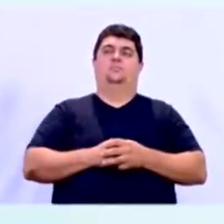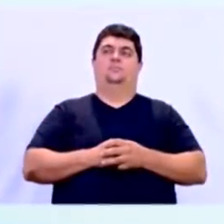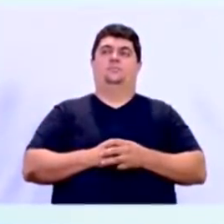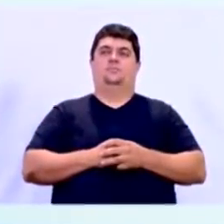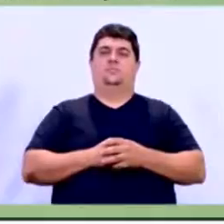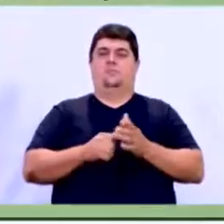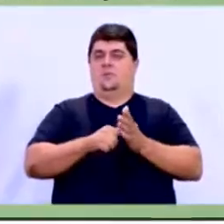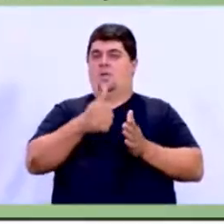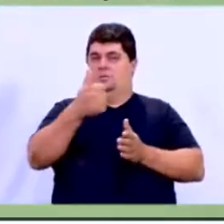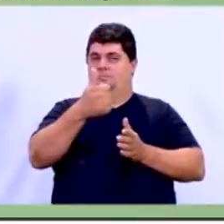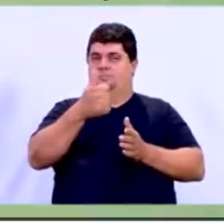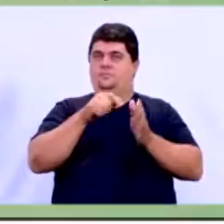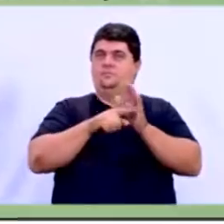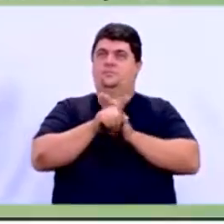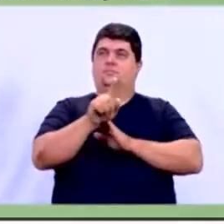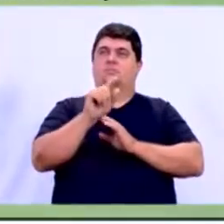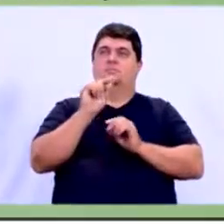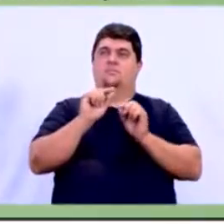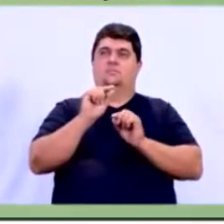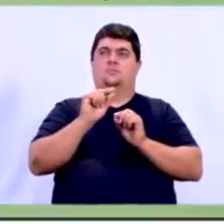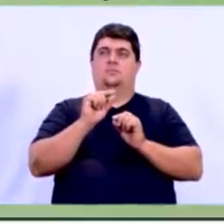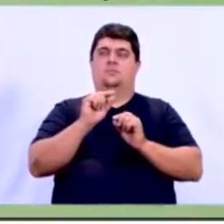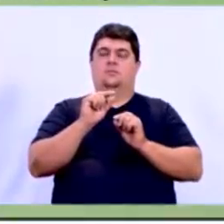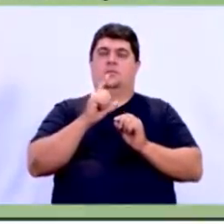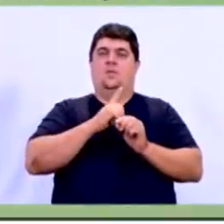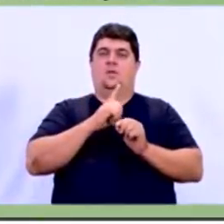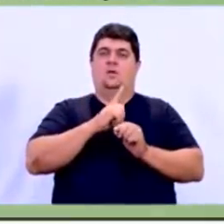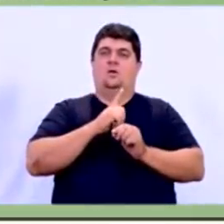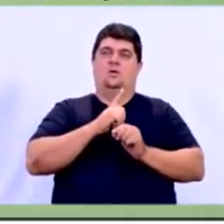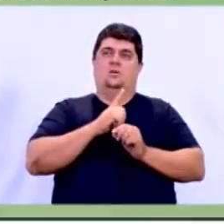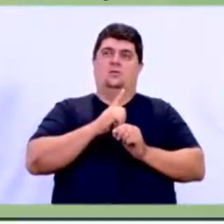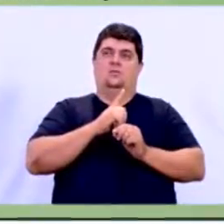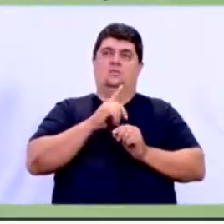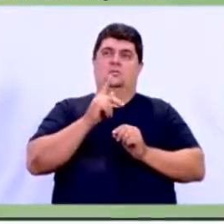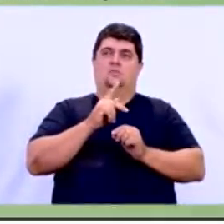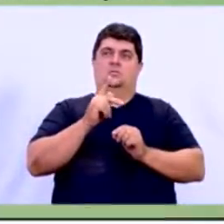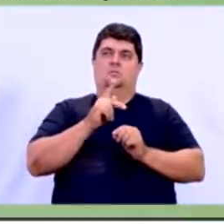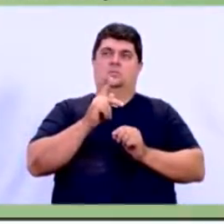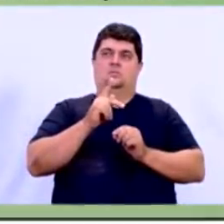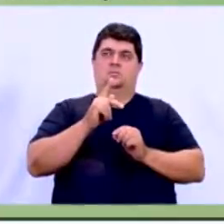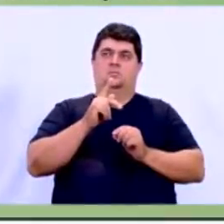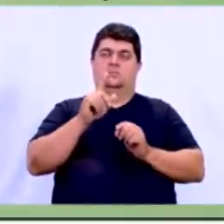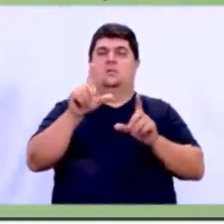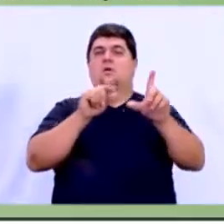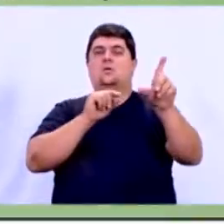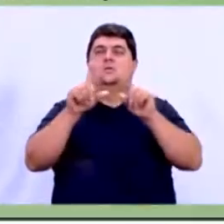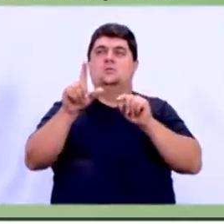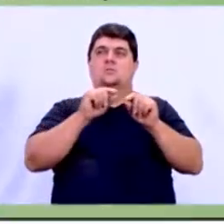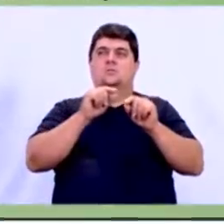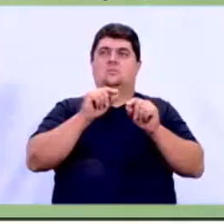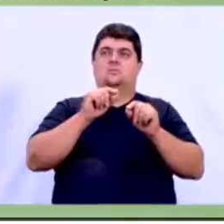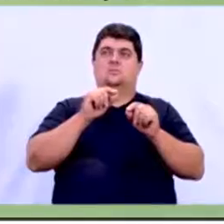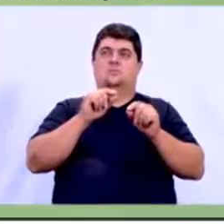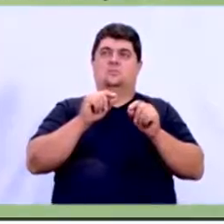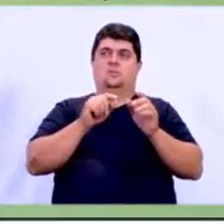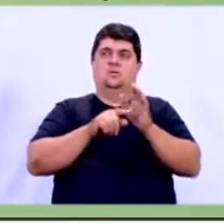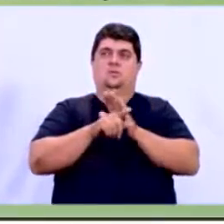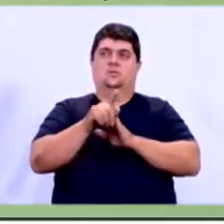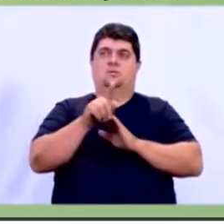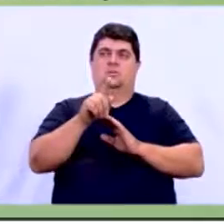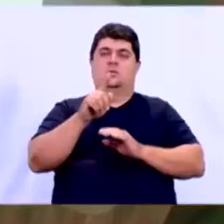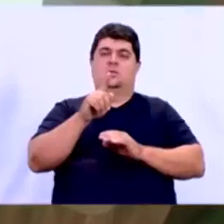na primeira pergunta, nós trouxemos lá, professor, para a definição do negócio, né? A primeira pergunta,